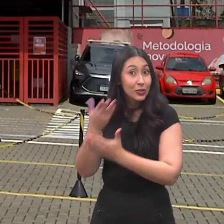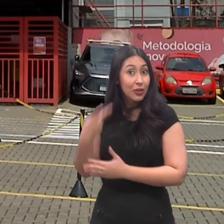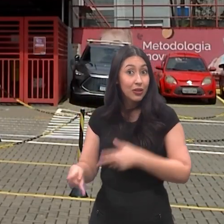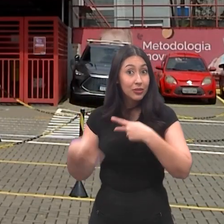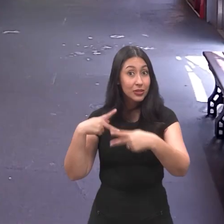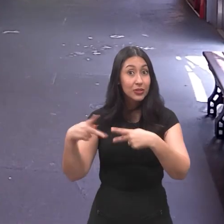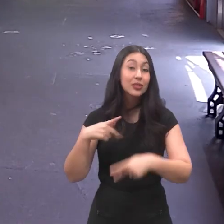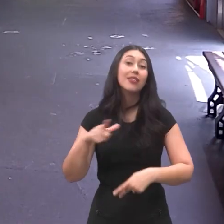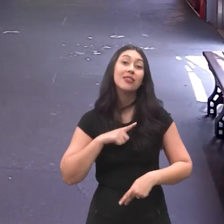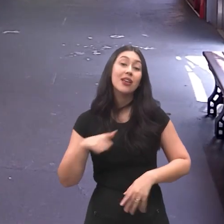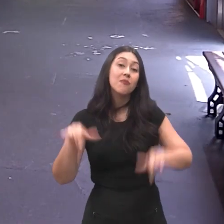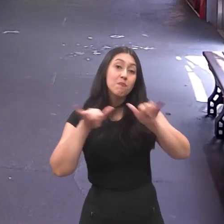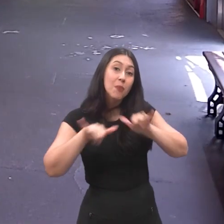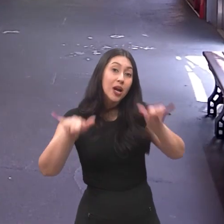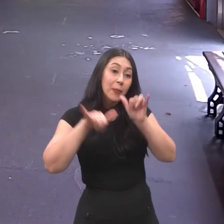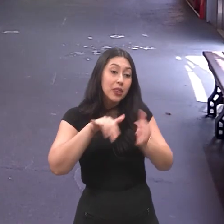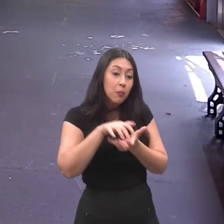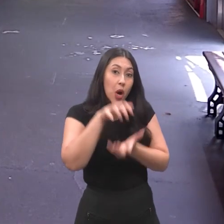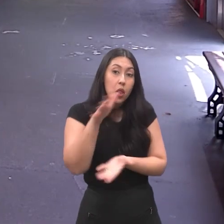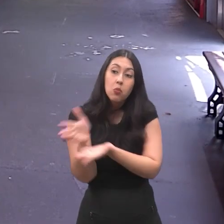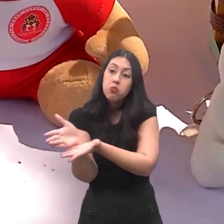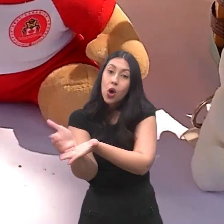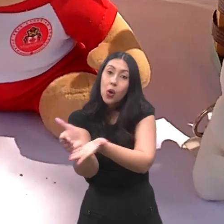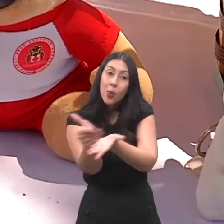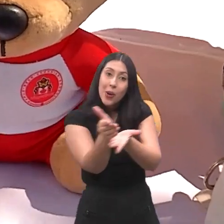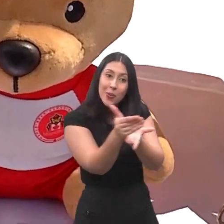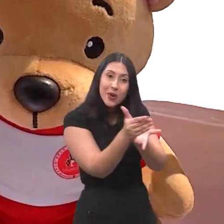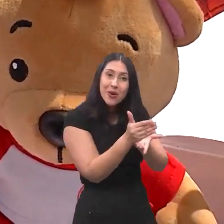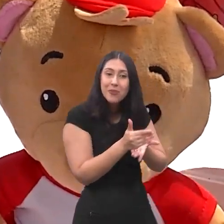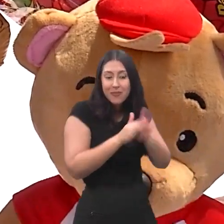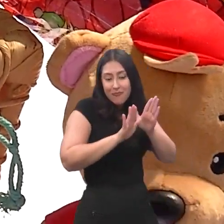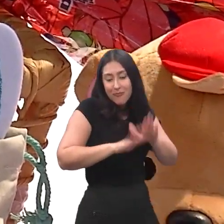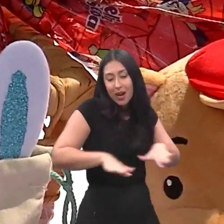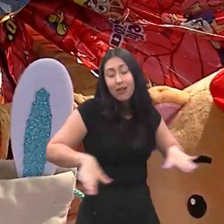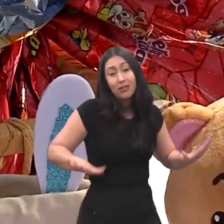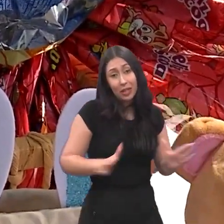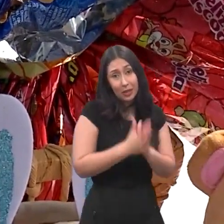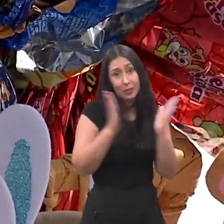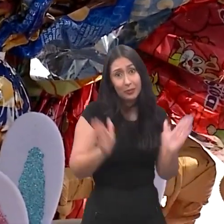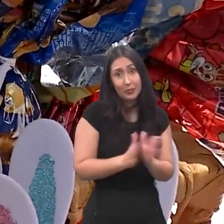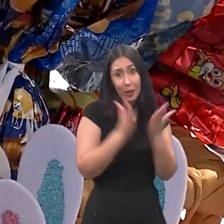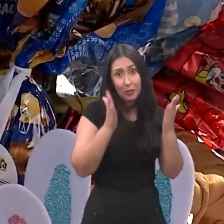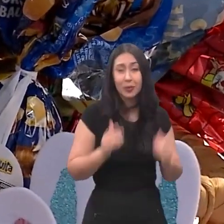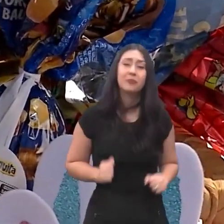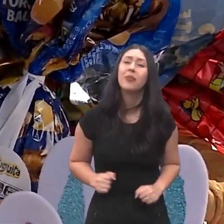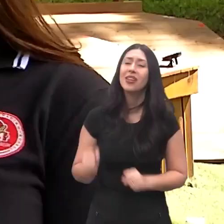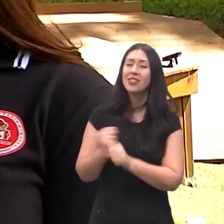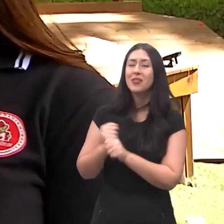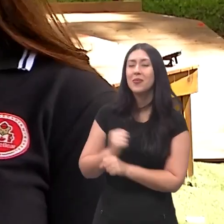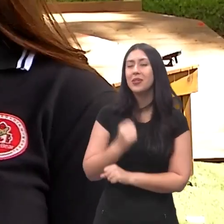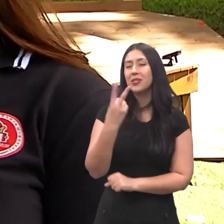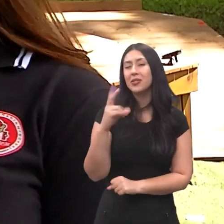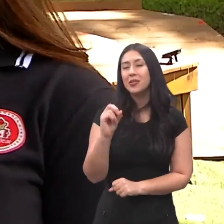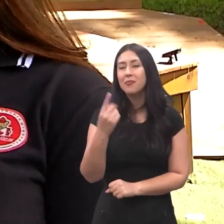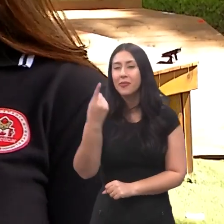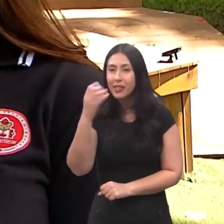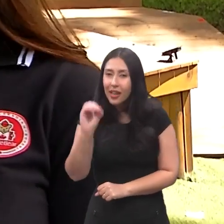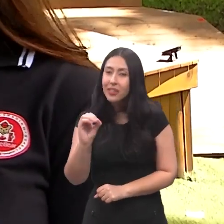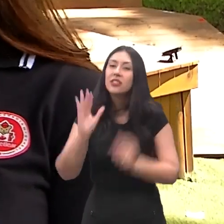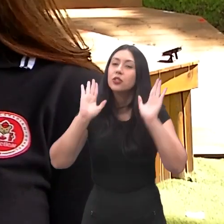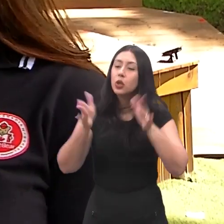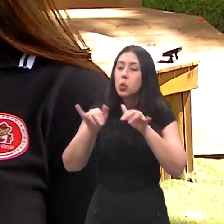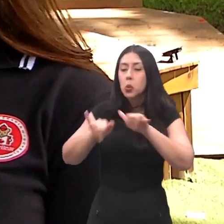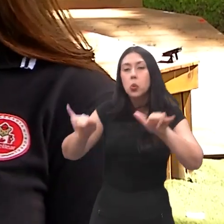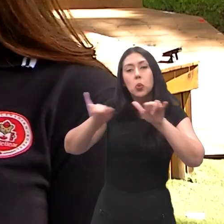por exemplo, promove uma campanha de arrecadação de ovos de chocolate para crianças carentes. Desde 2010 a gente